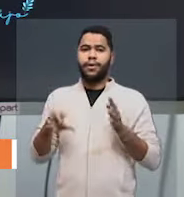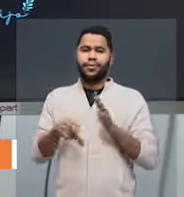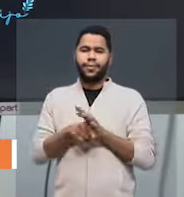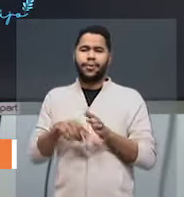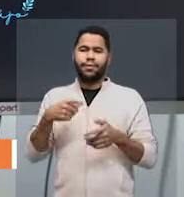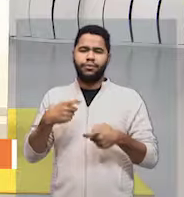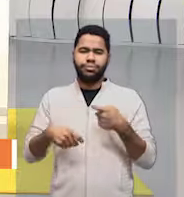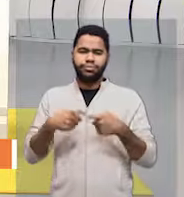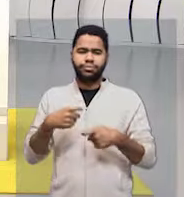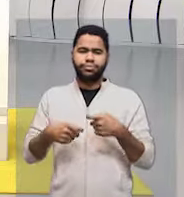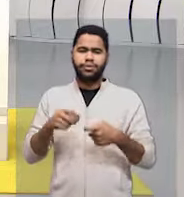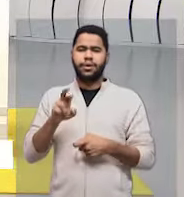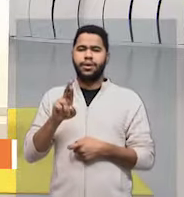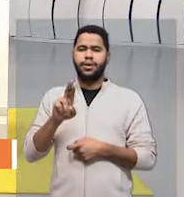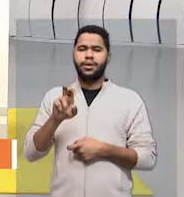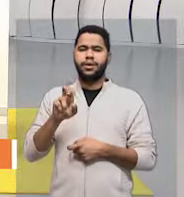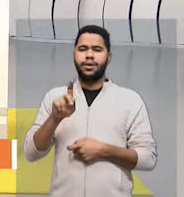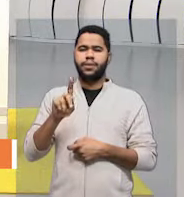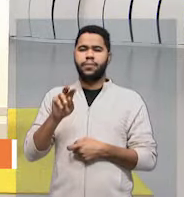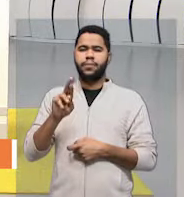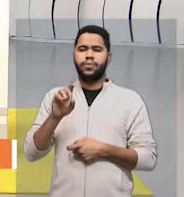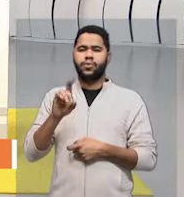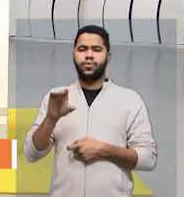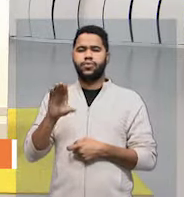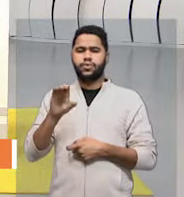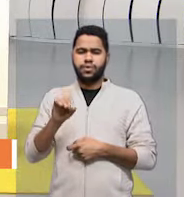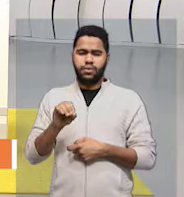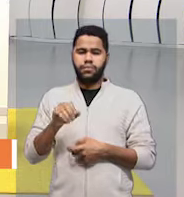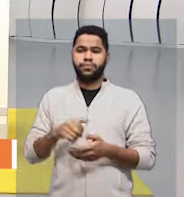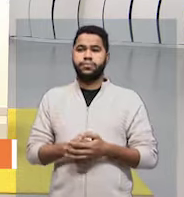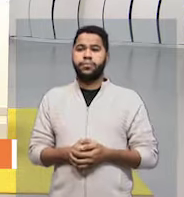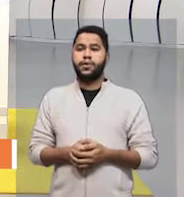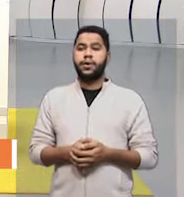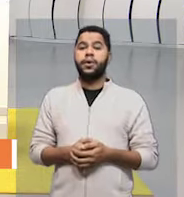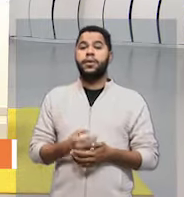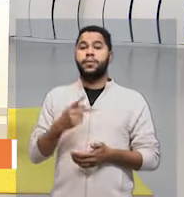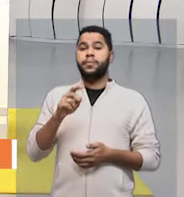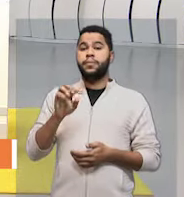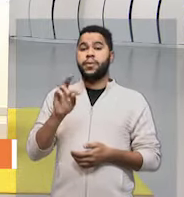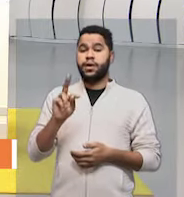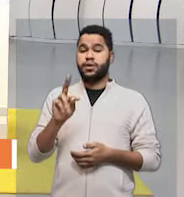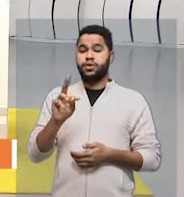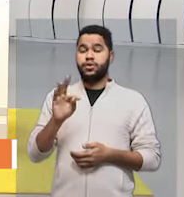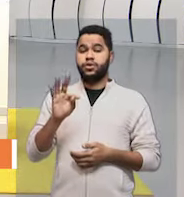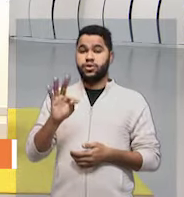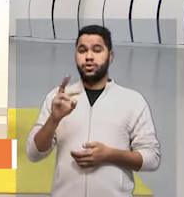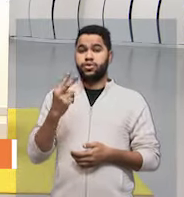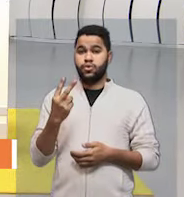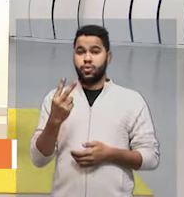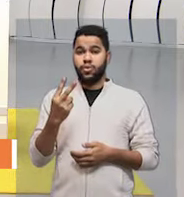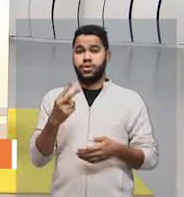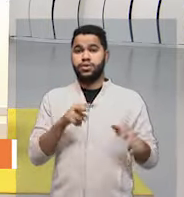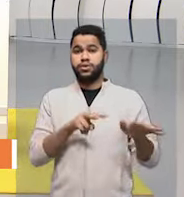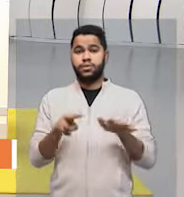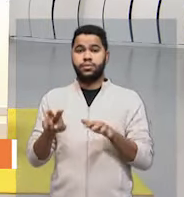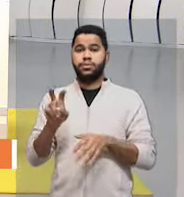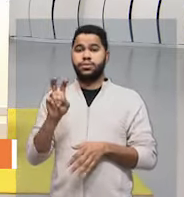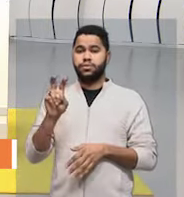né? A aula do PET 2, semana 5.